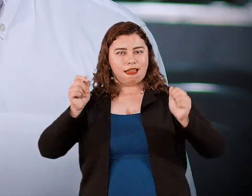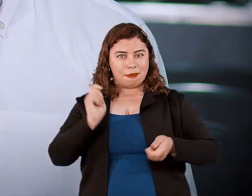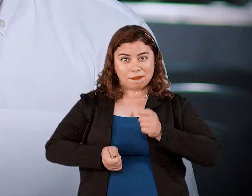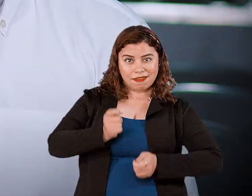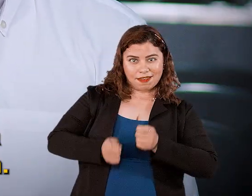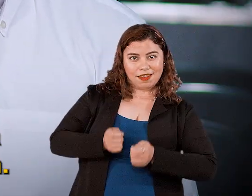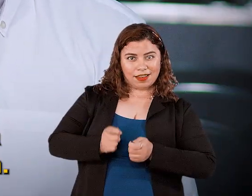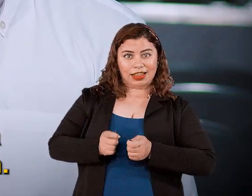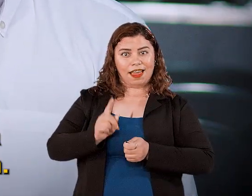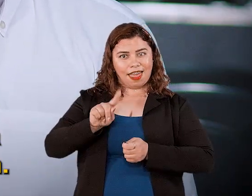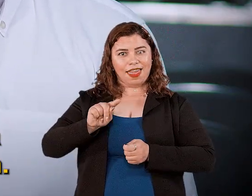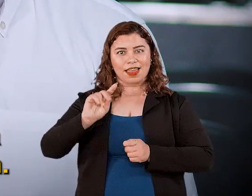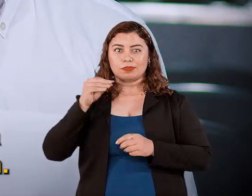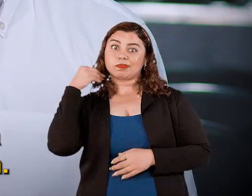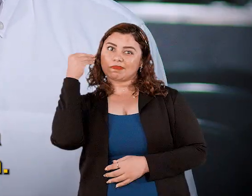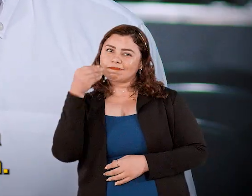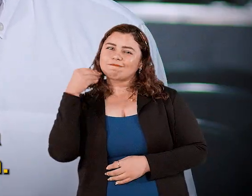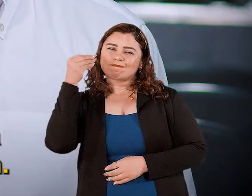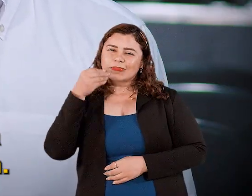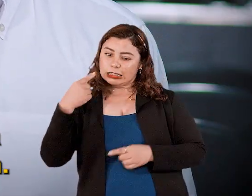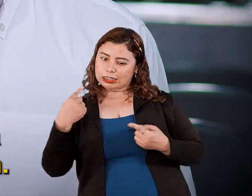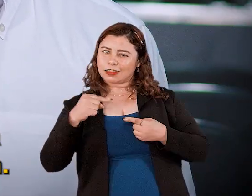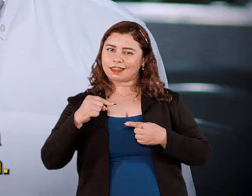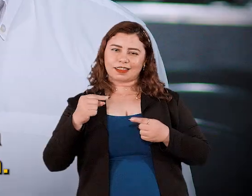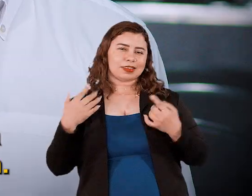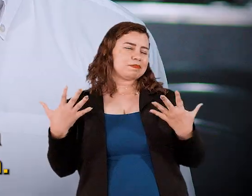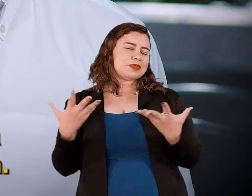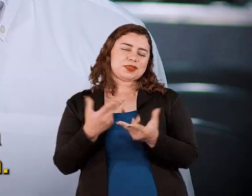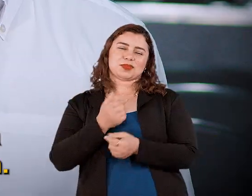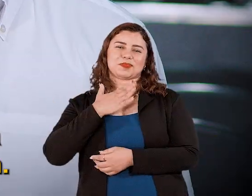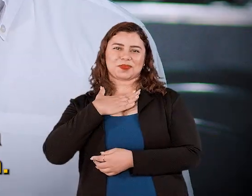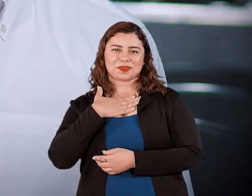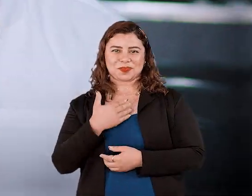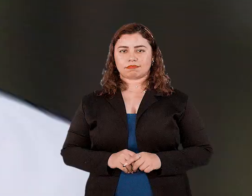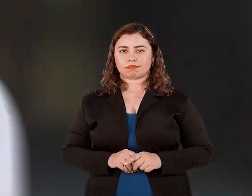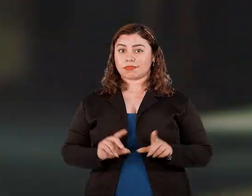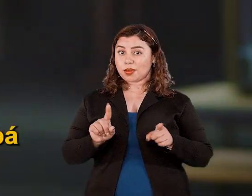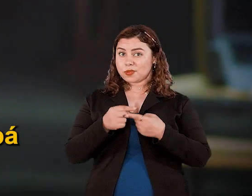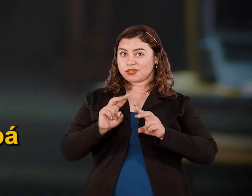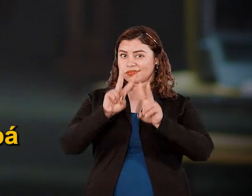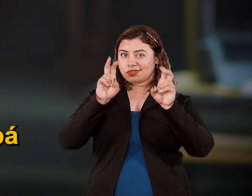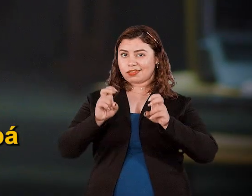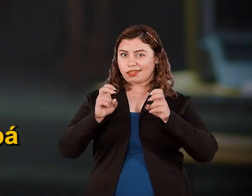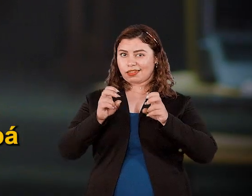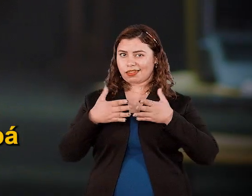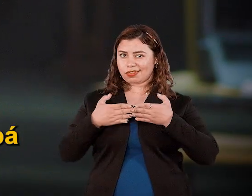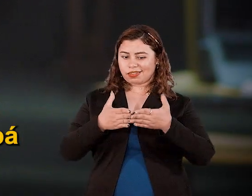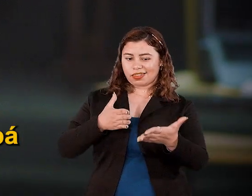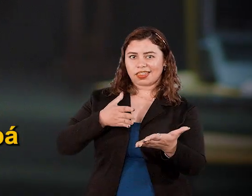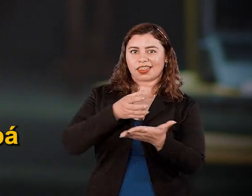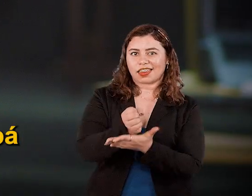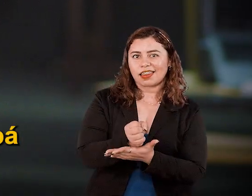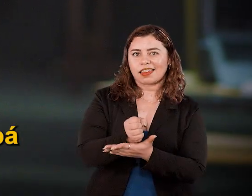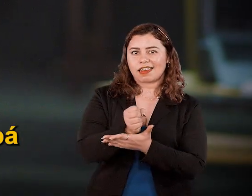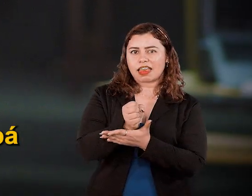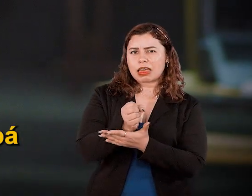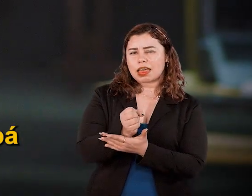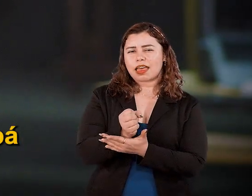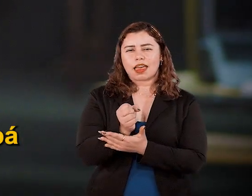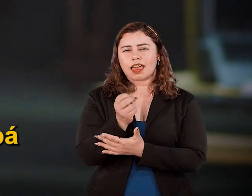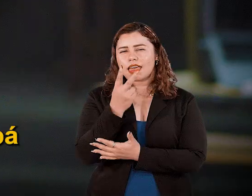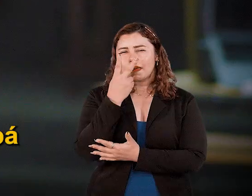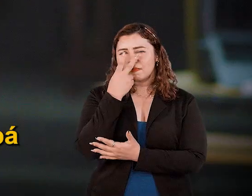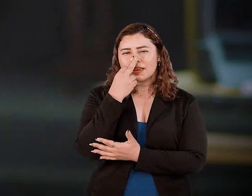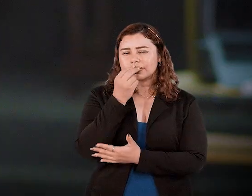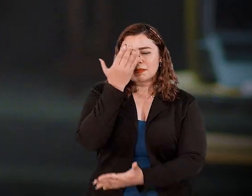percussão. Está sendo uma experiência e um desafio imenso para mim. A música Retomada de Corumbá é